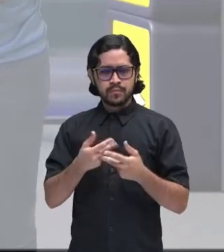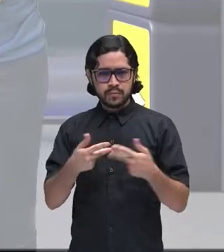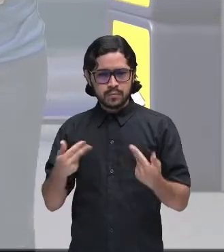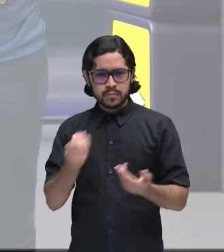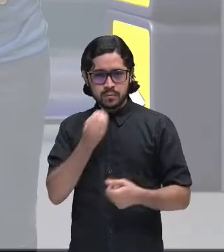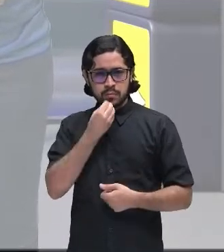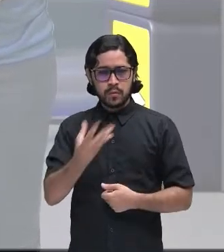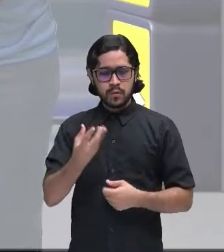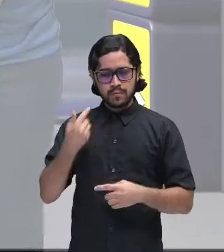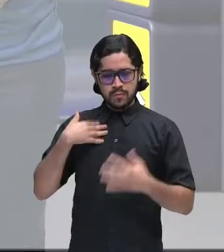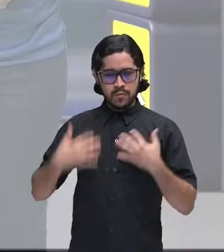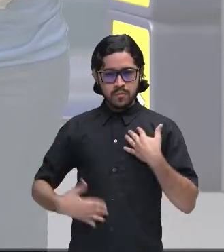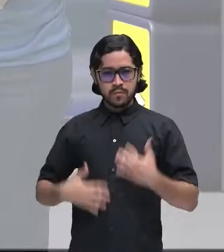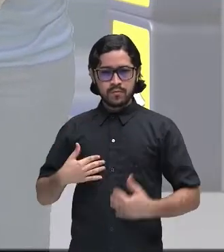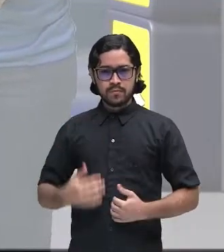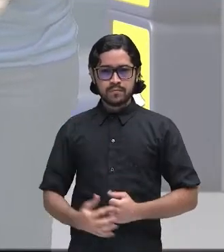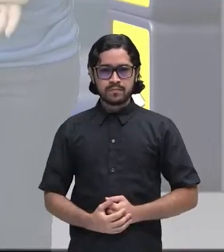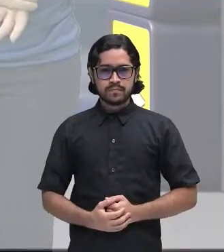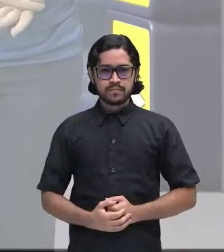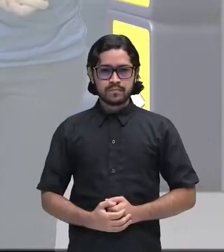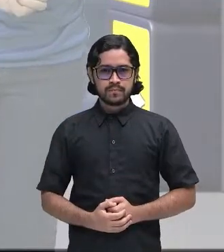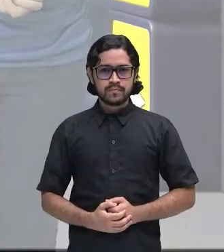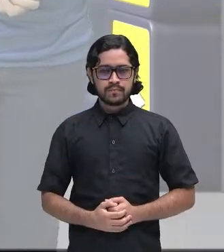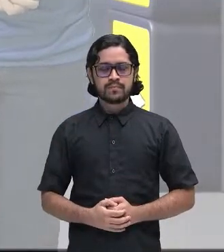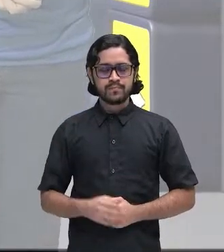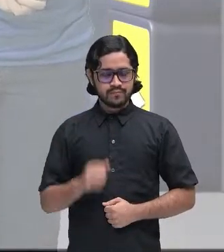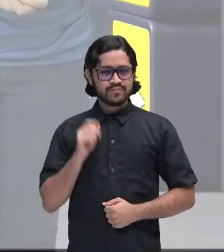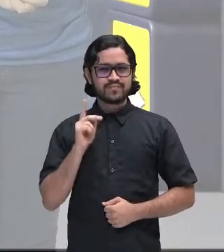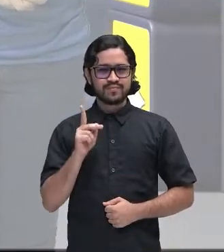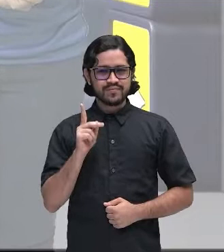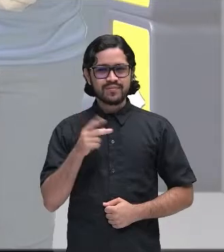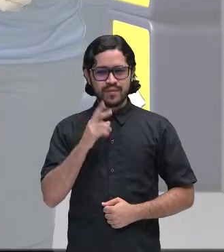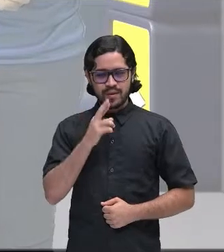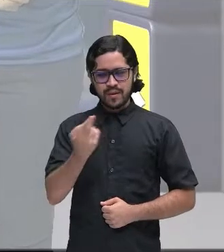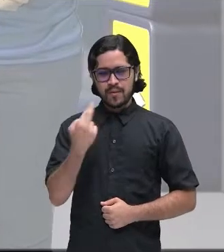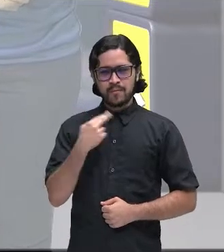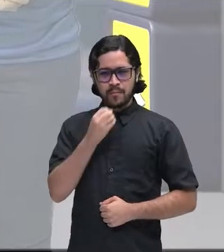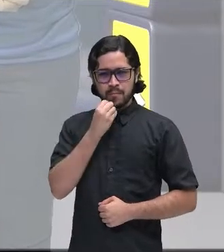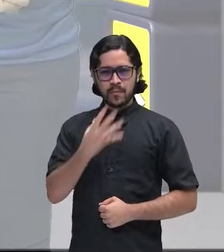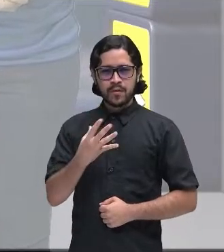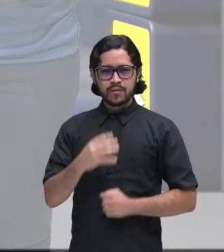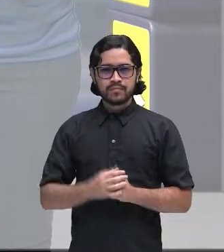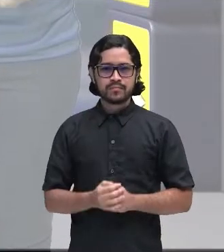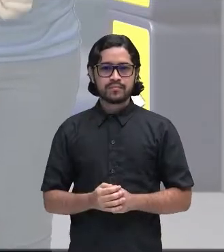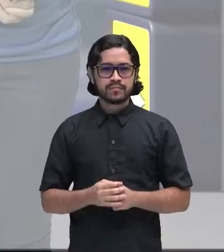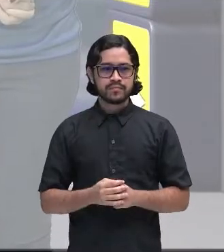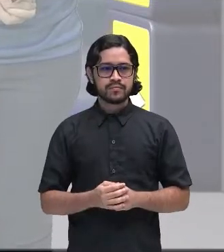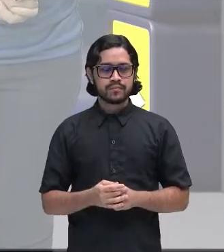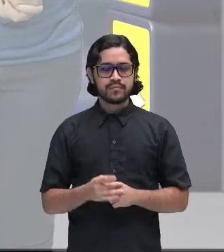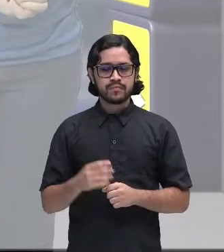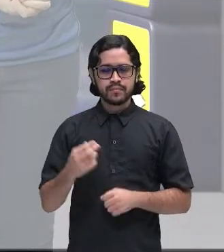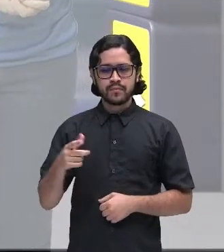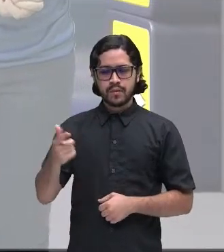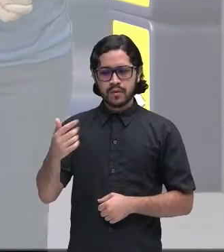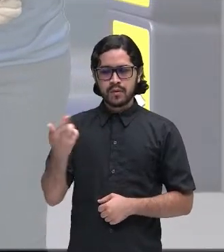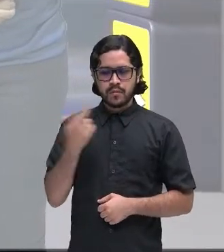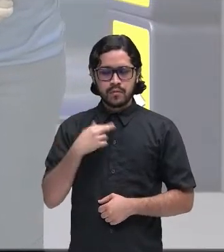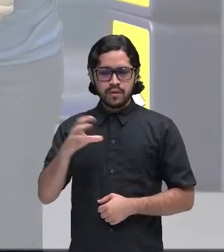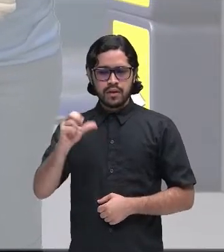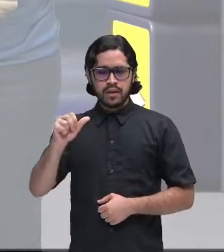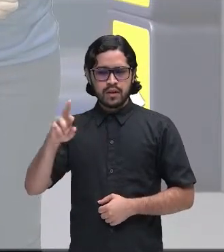resposta bem robusta, muito bem. Carolina Oliveira, processar os alimentos. Ainda complementou, né,